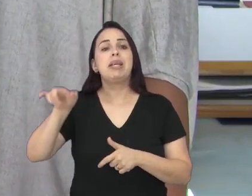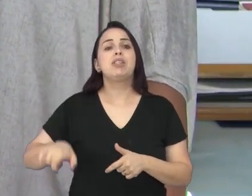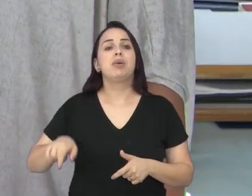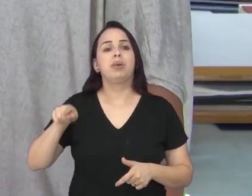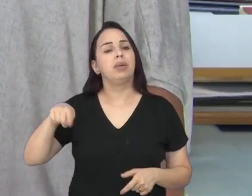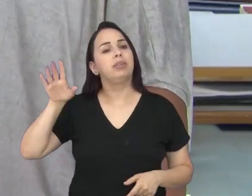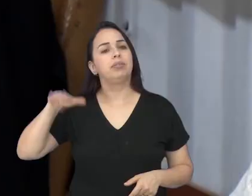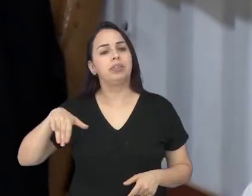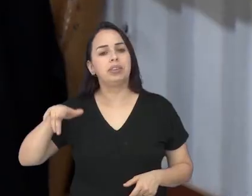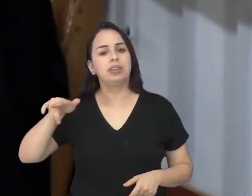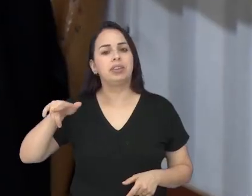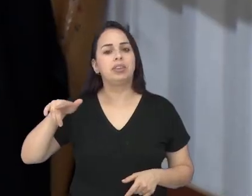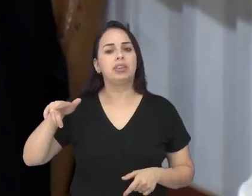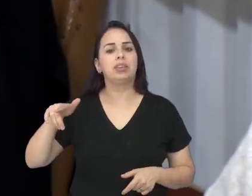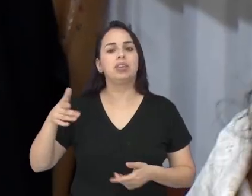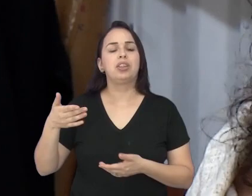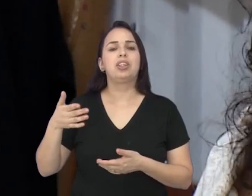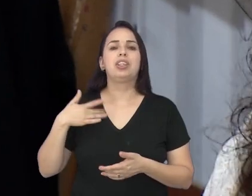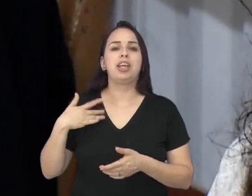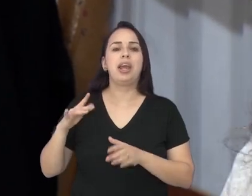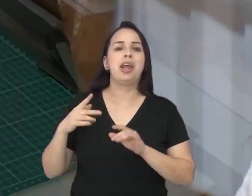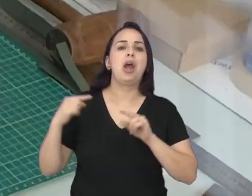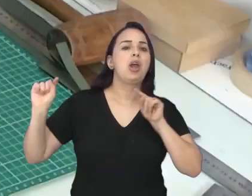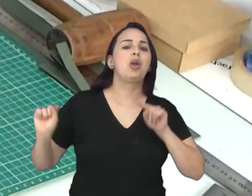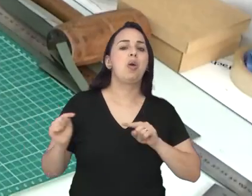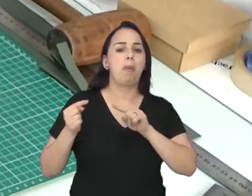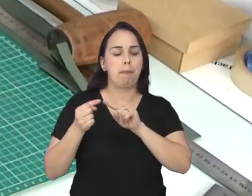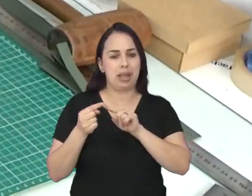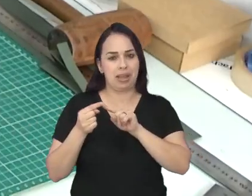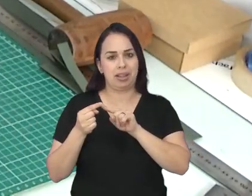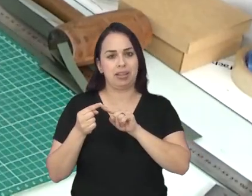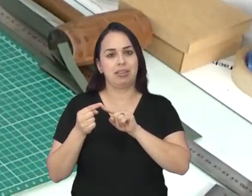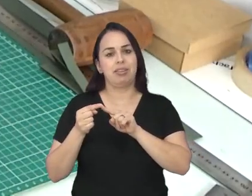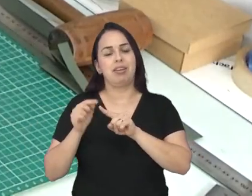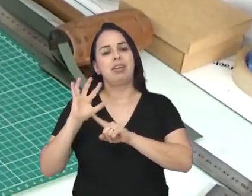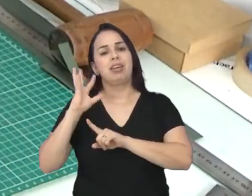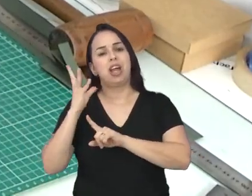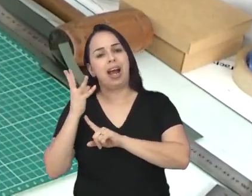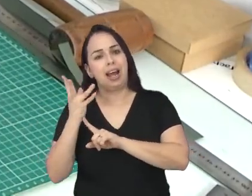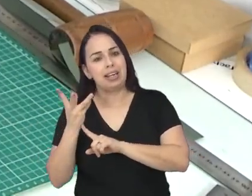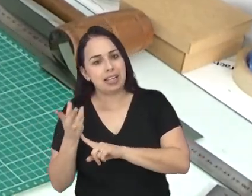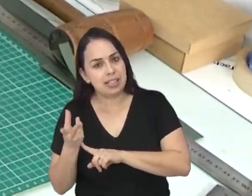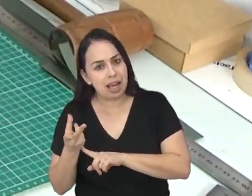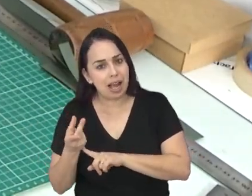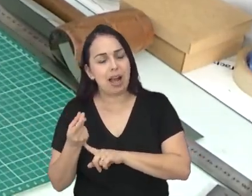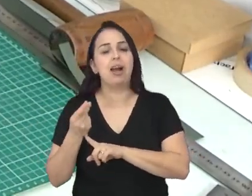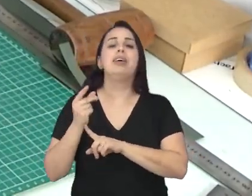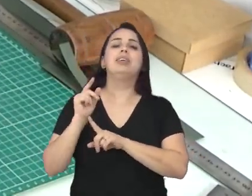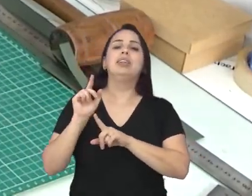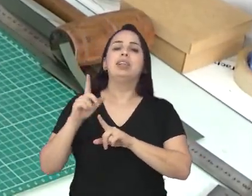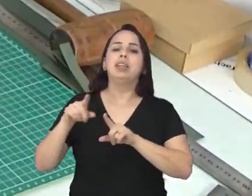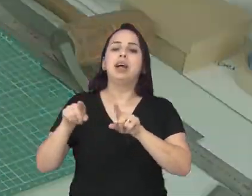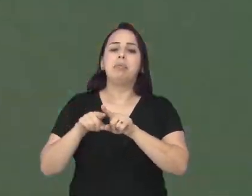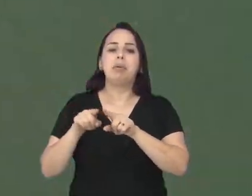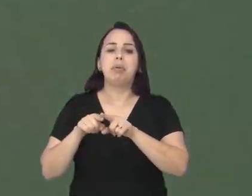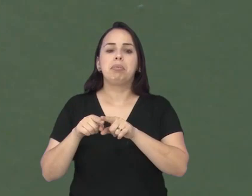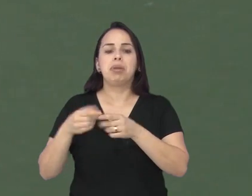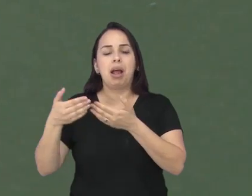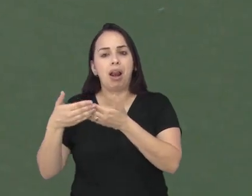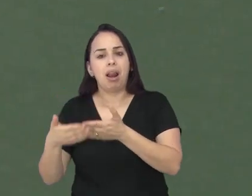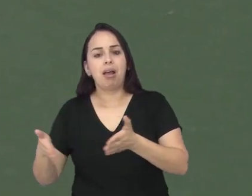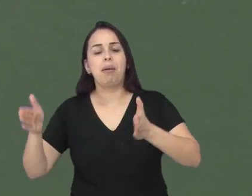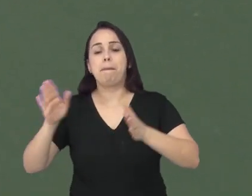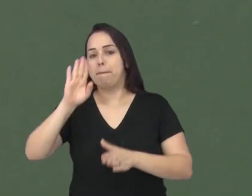que conversam com o nosso conceito, que é fazer as coisas artesanalmente e para a gente dar espaço para essas